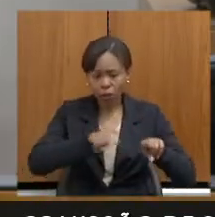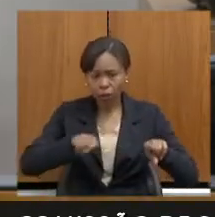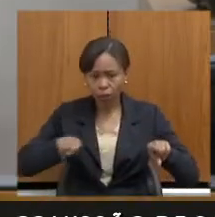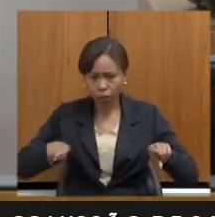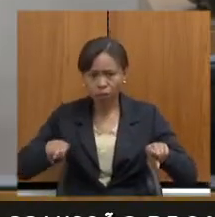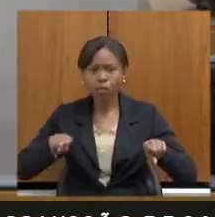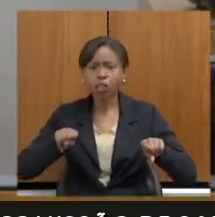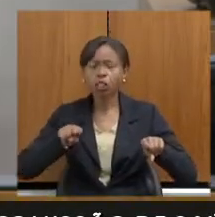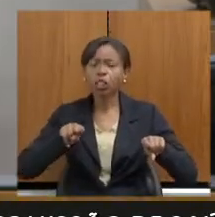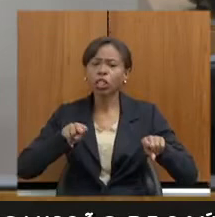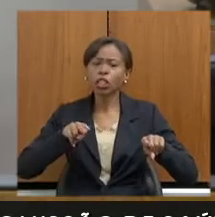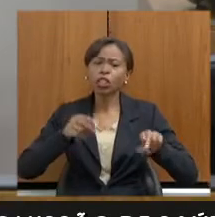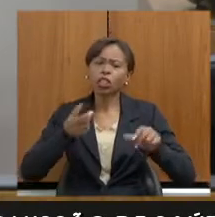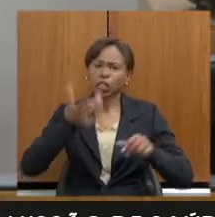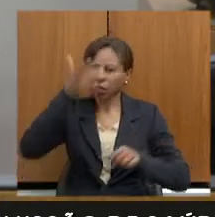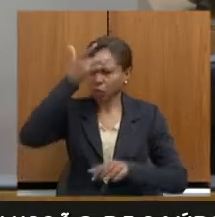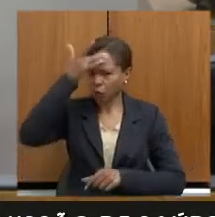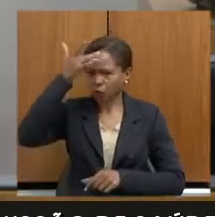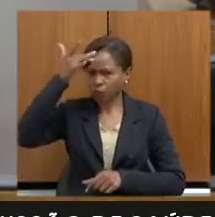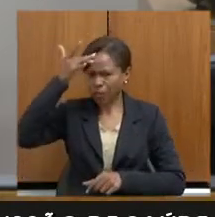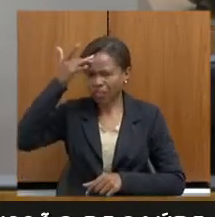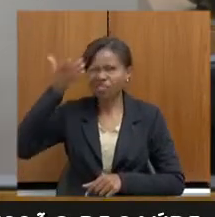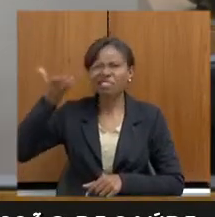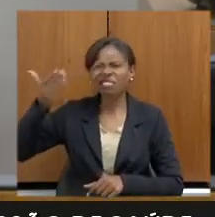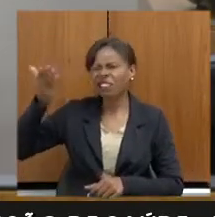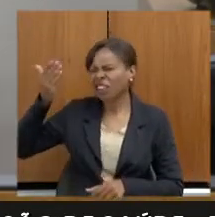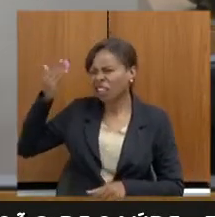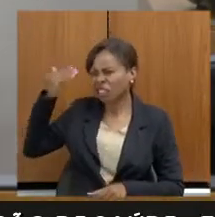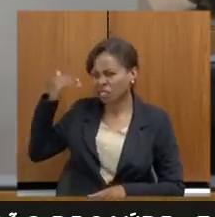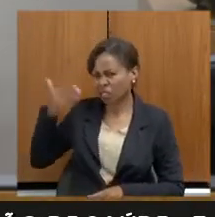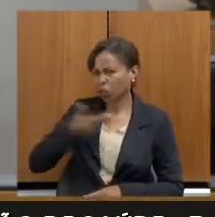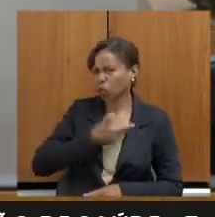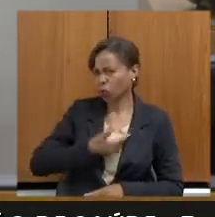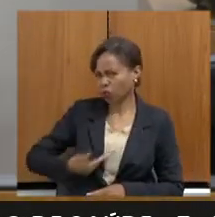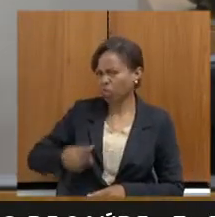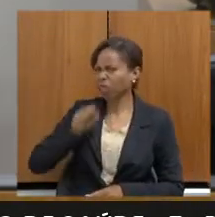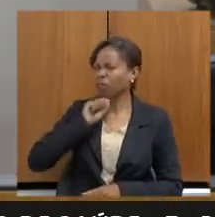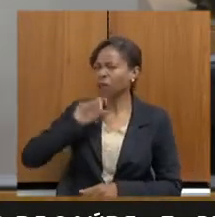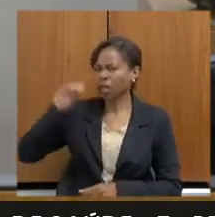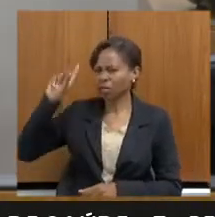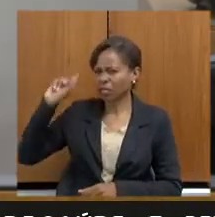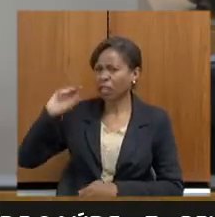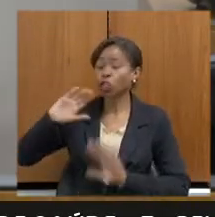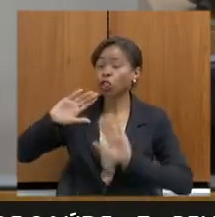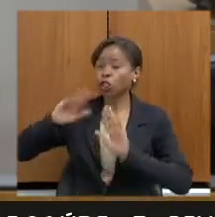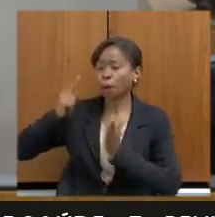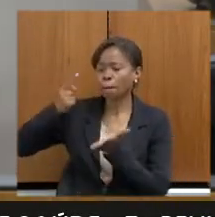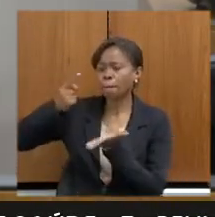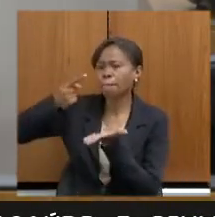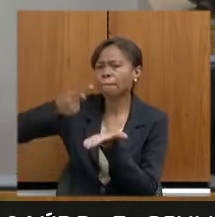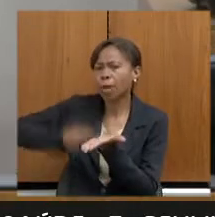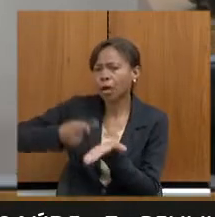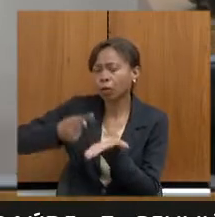de governos passados o acerto foi feito foi foi construído com ministério público